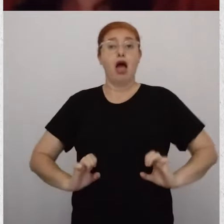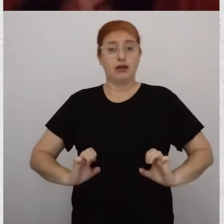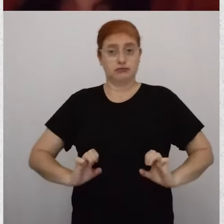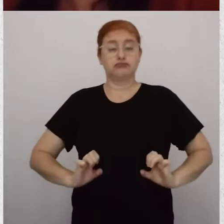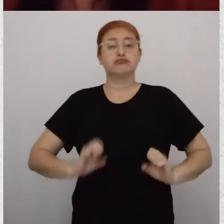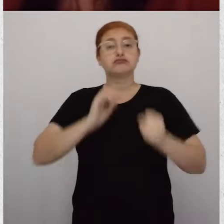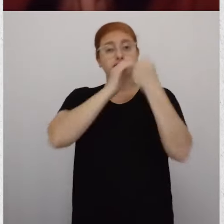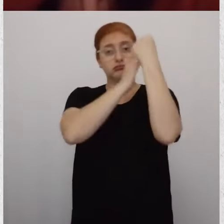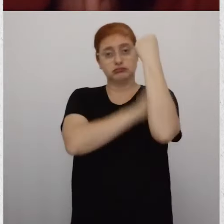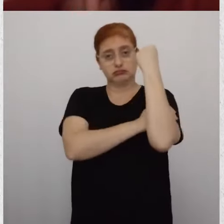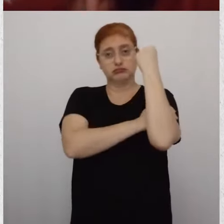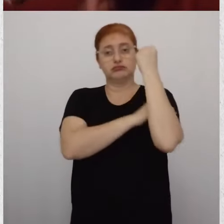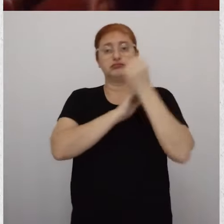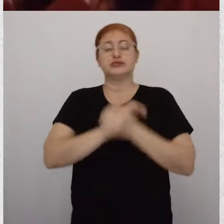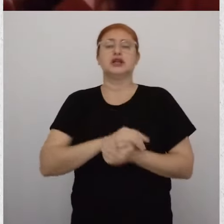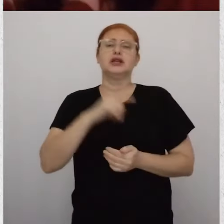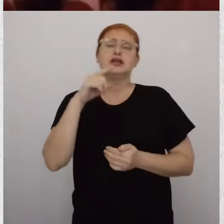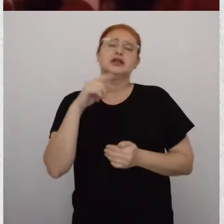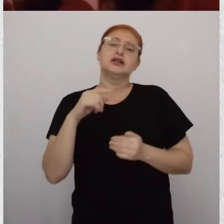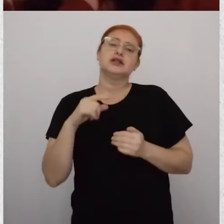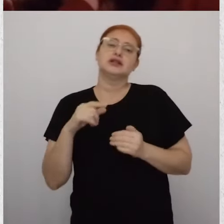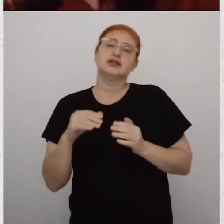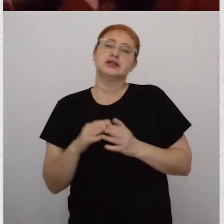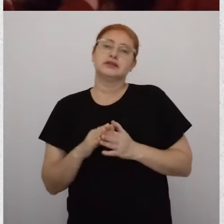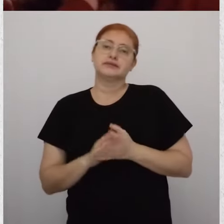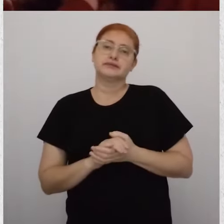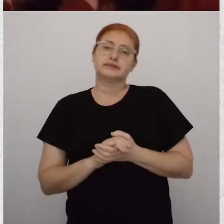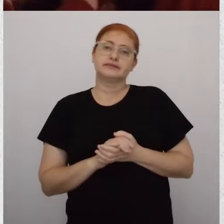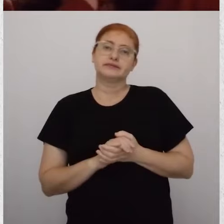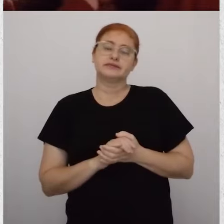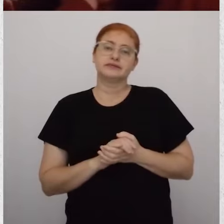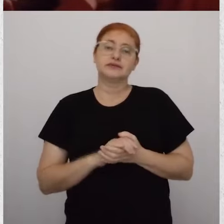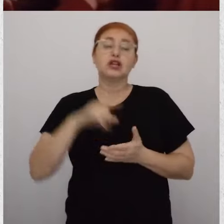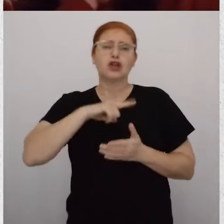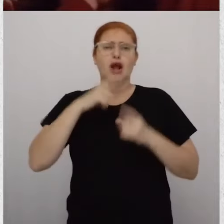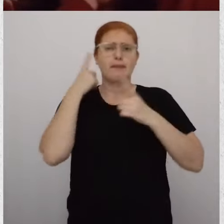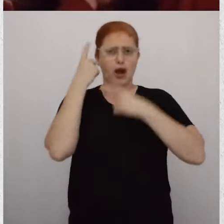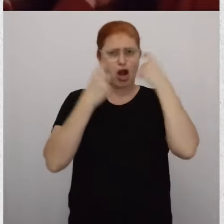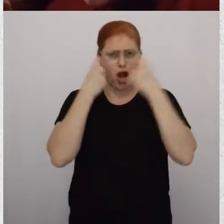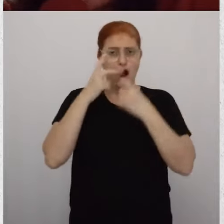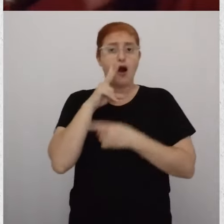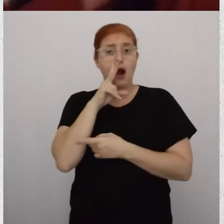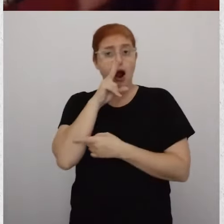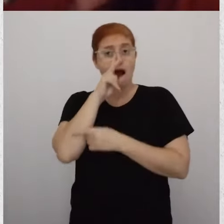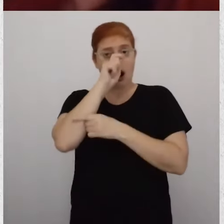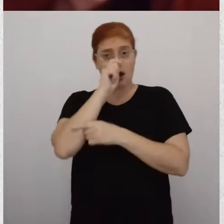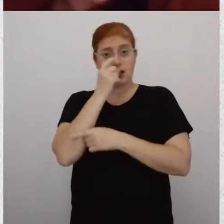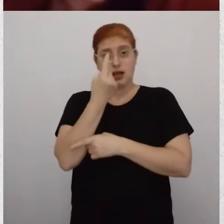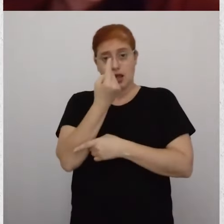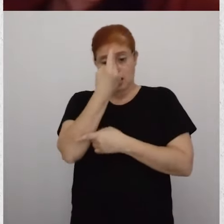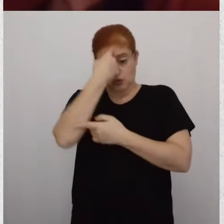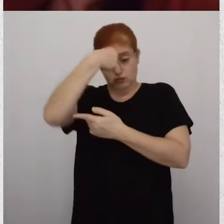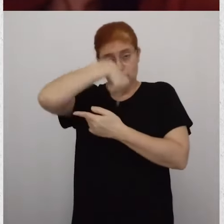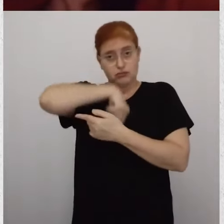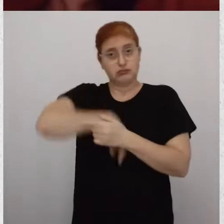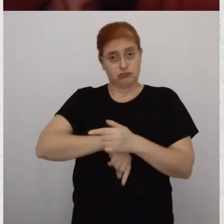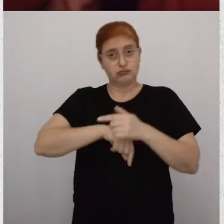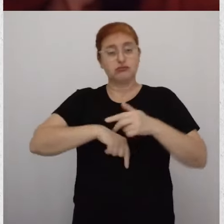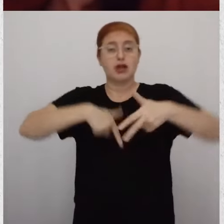assim, feminista, que tem a ver com a preocupação de fortalecimento subjetivo das